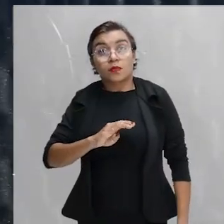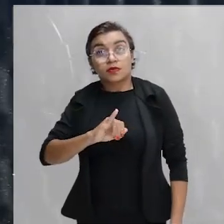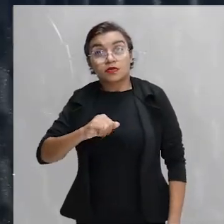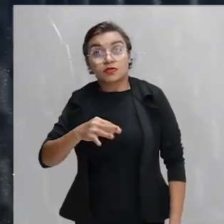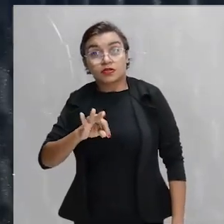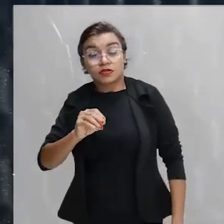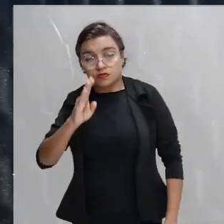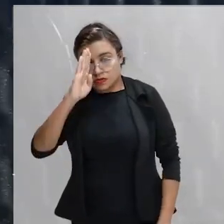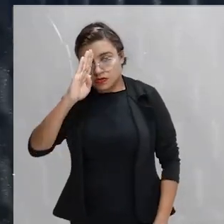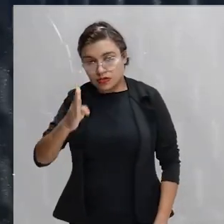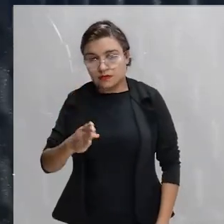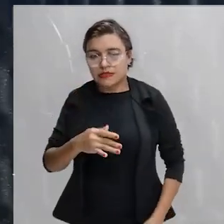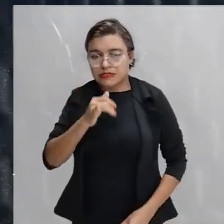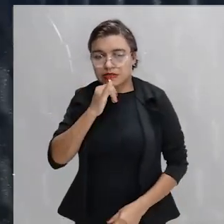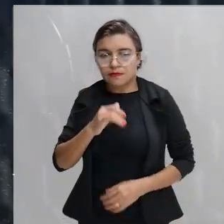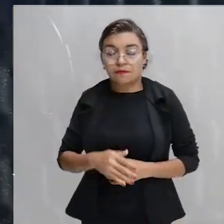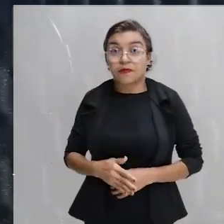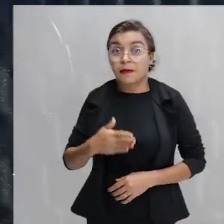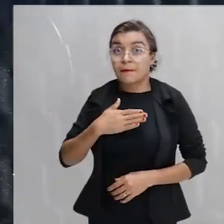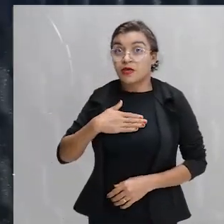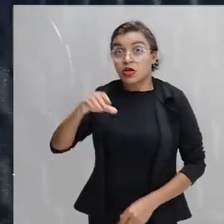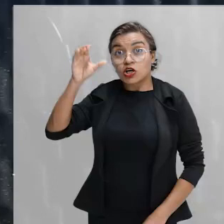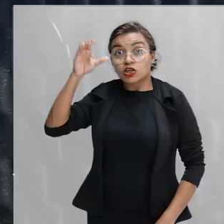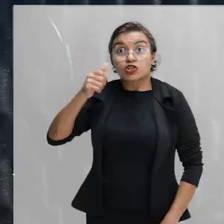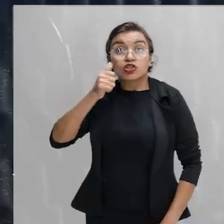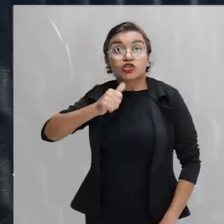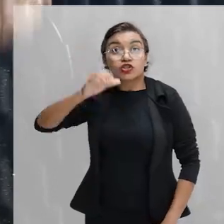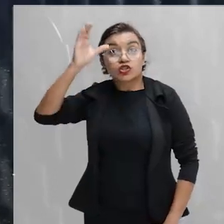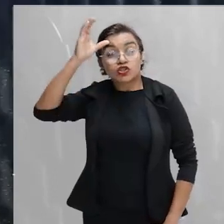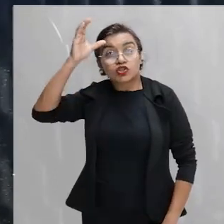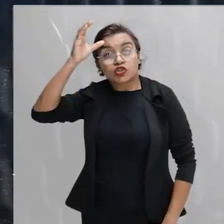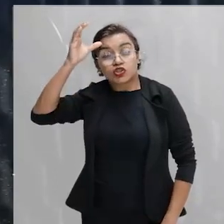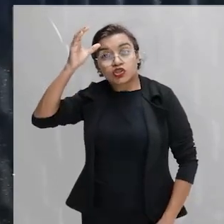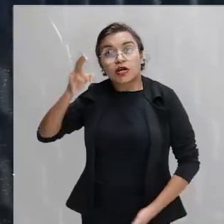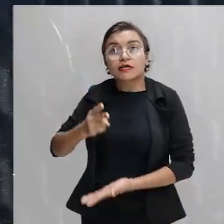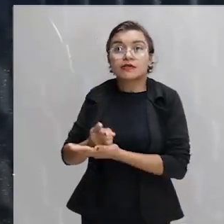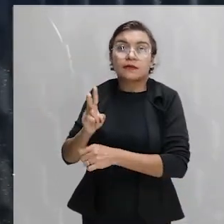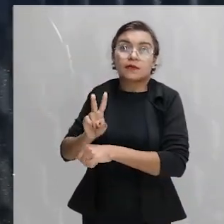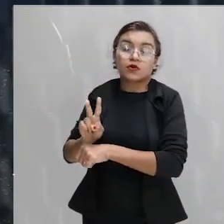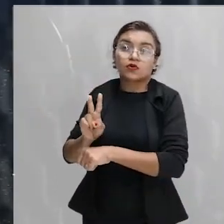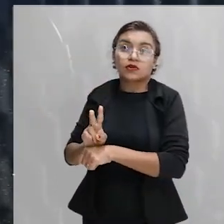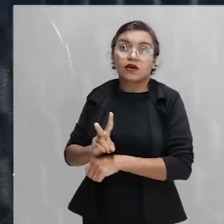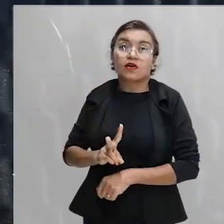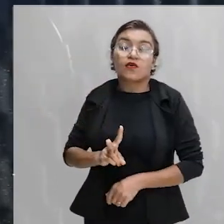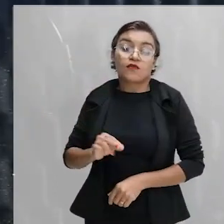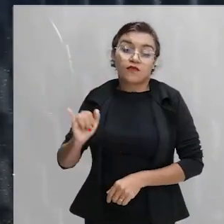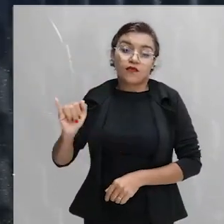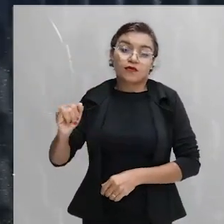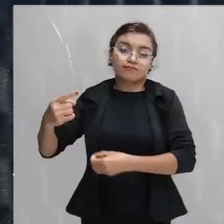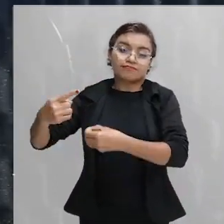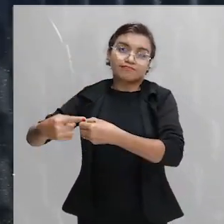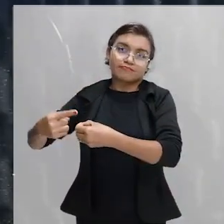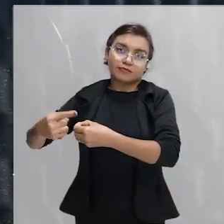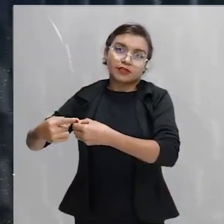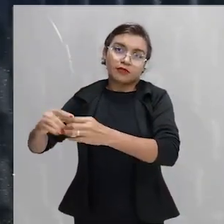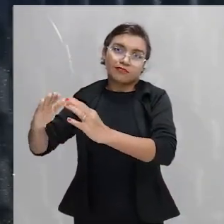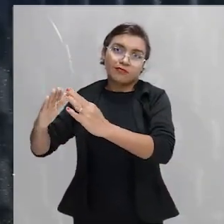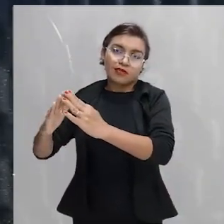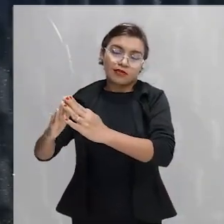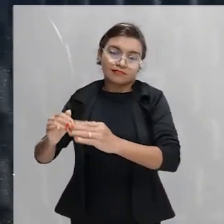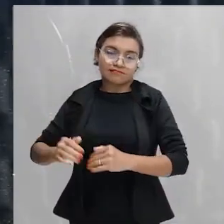sempre cuidei. Eu cuidei de quem? Da minha tia. Foi morar no interior. Quem?